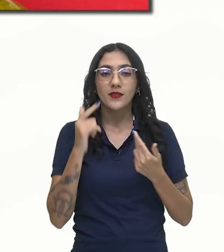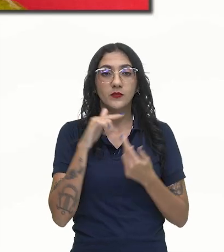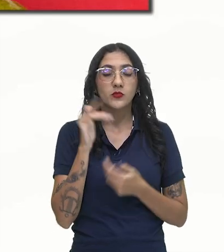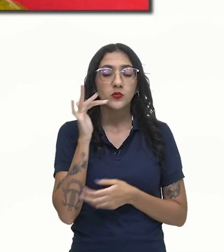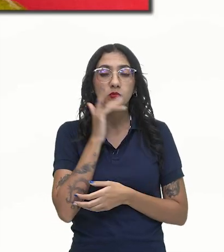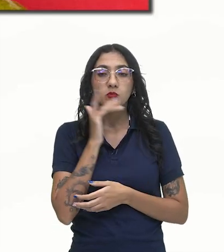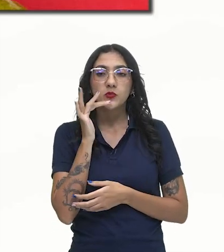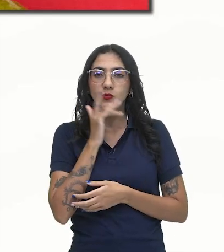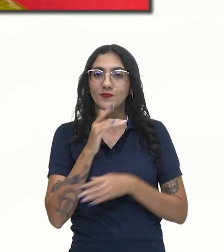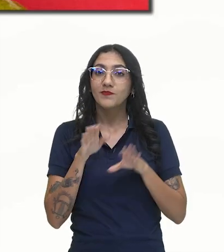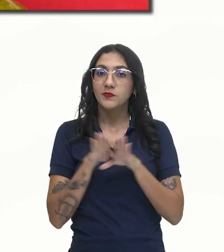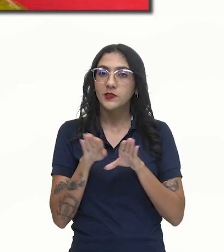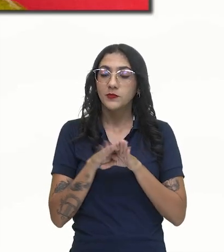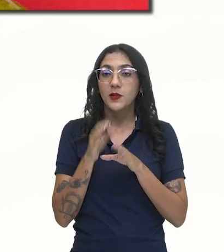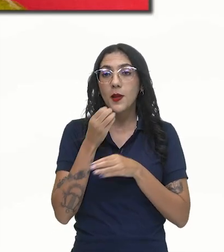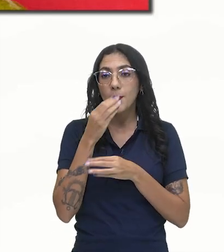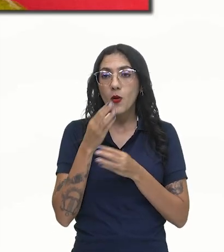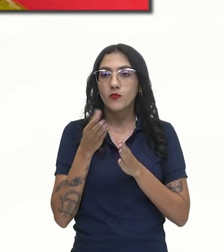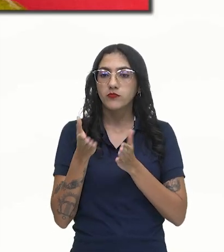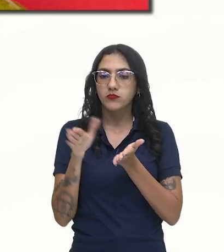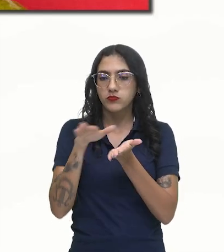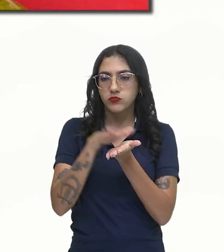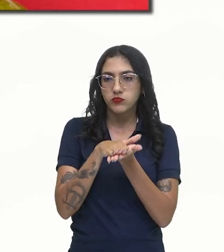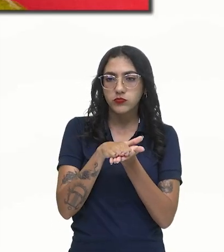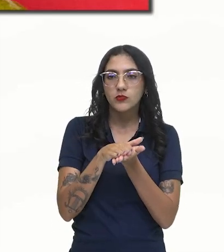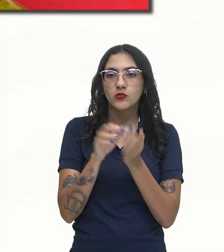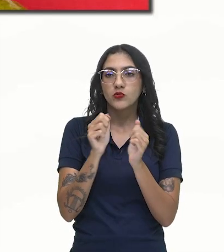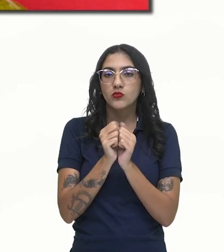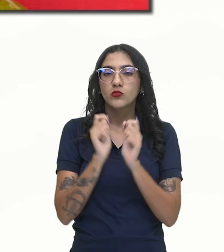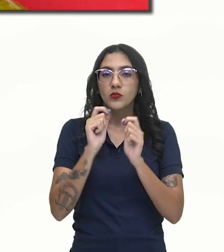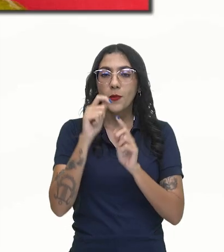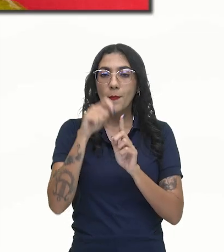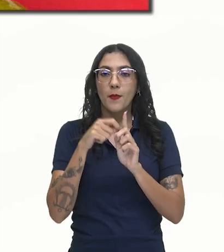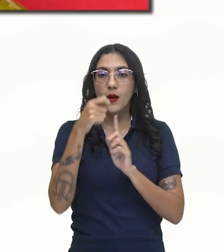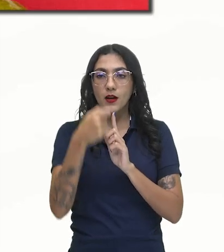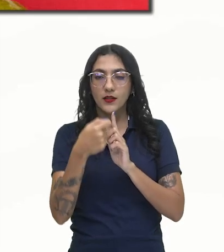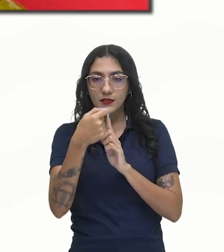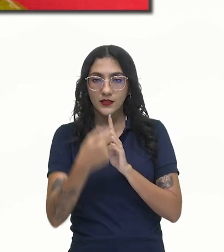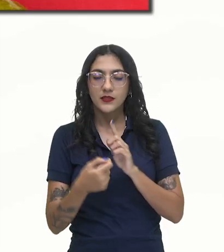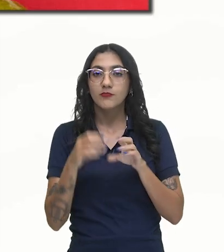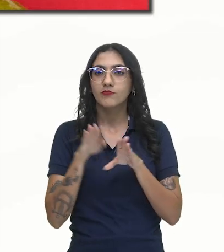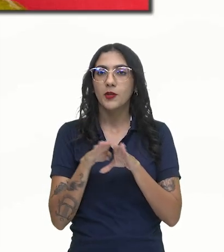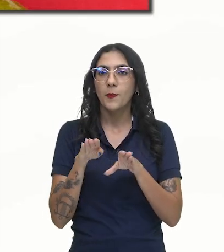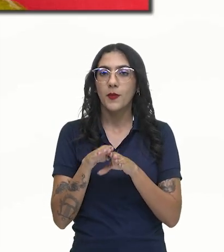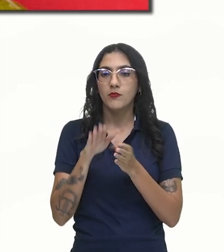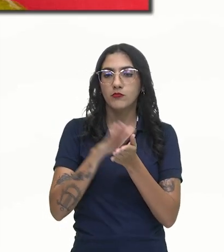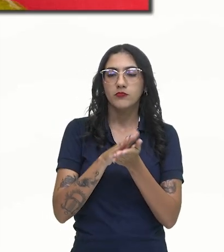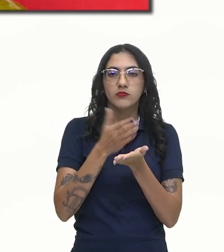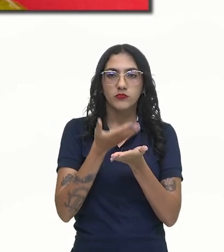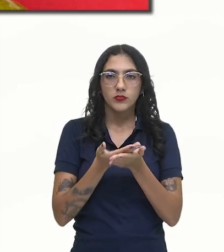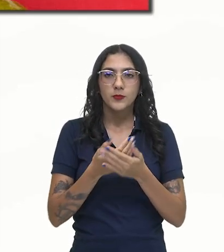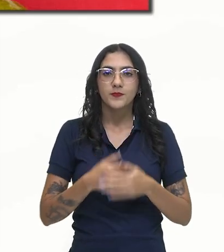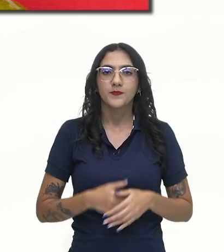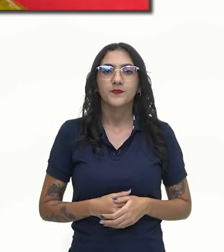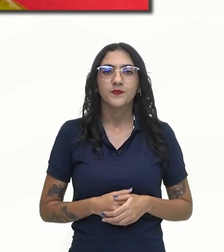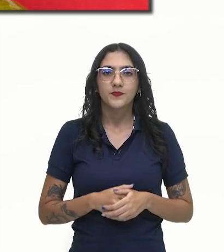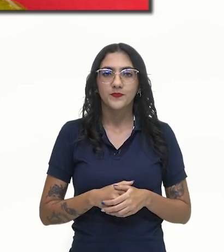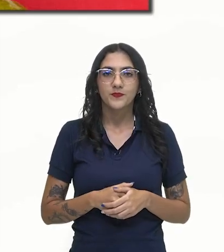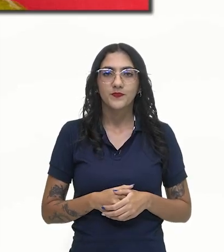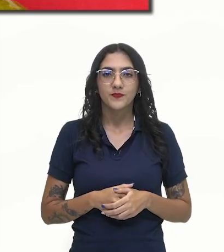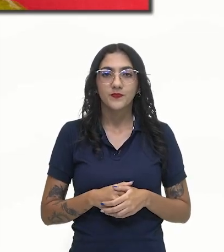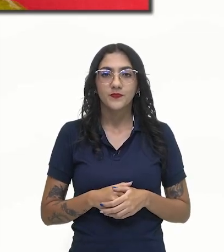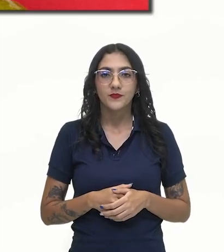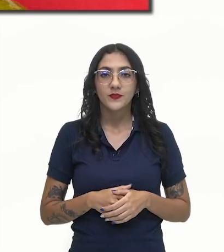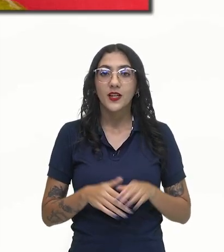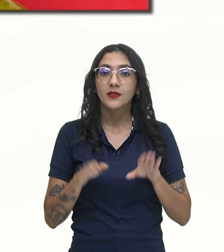também de adicionar aqui, ó, fried bananas, que é a banana frita. E também, obviously, eu